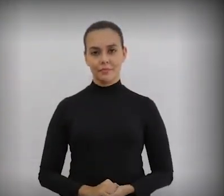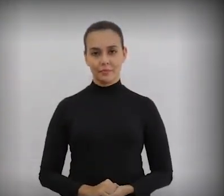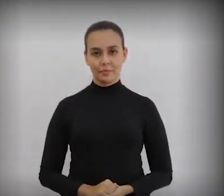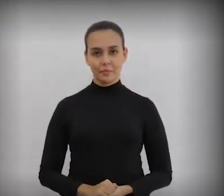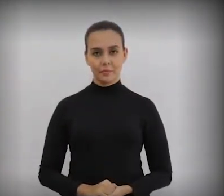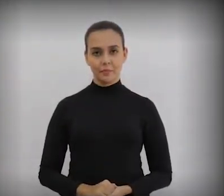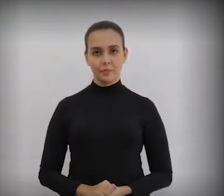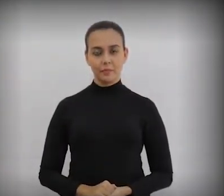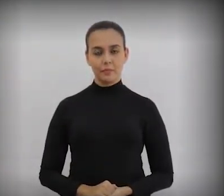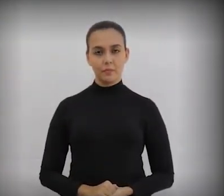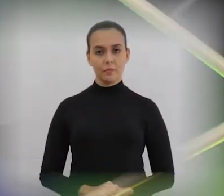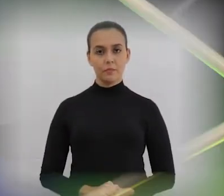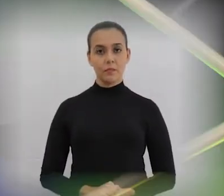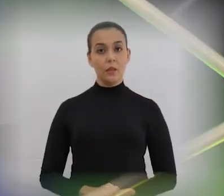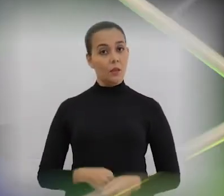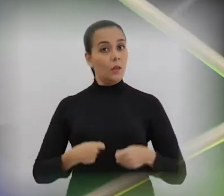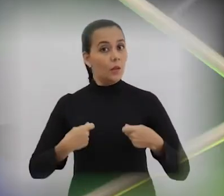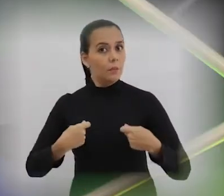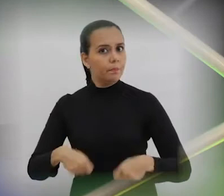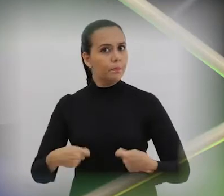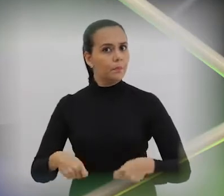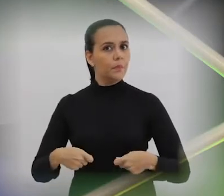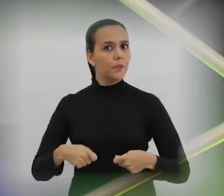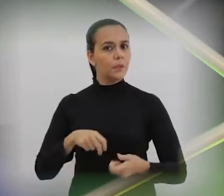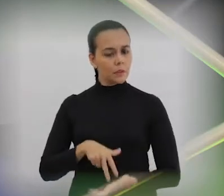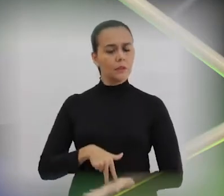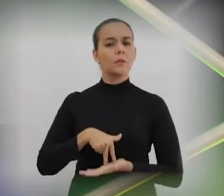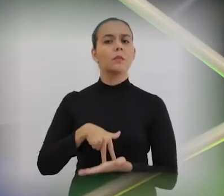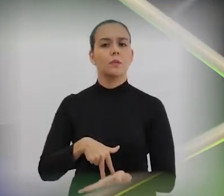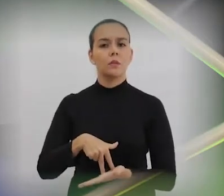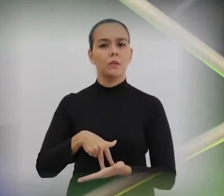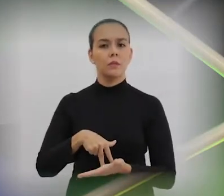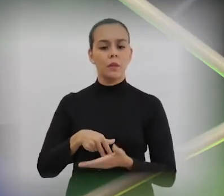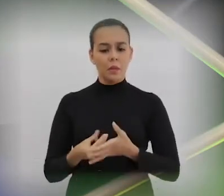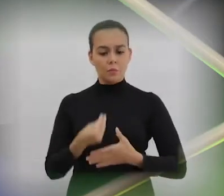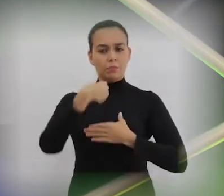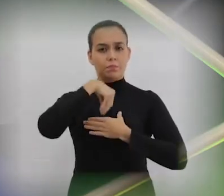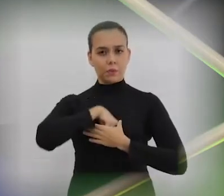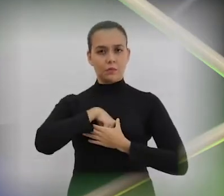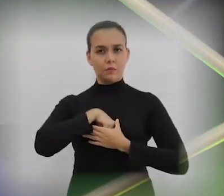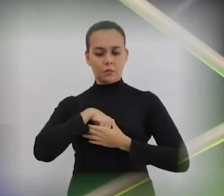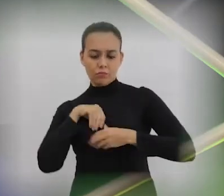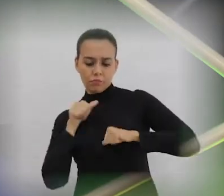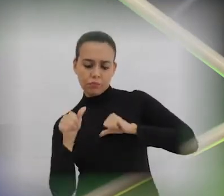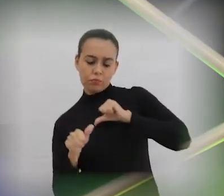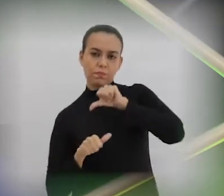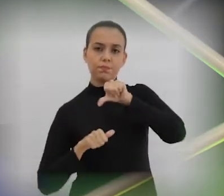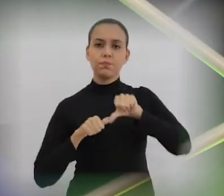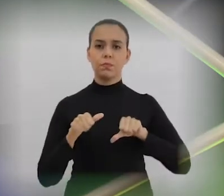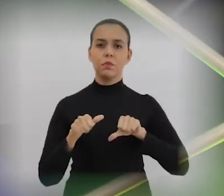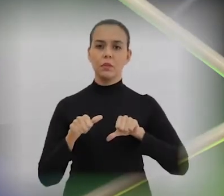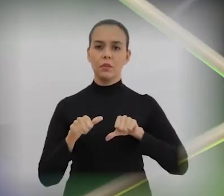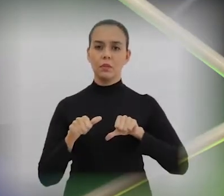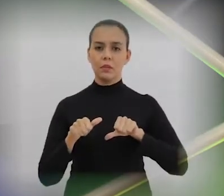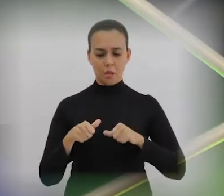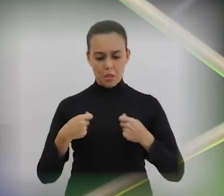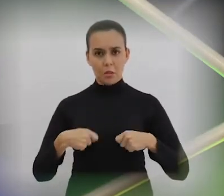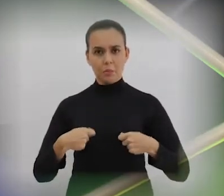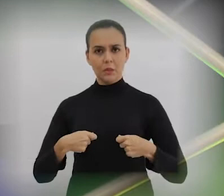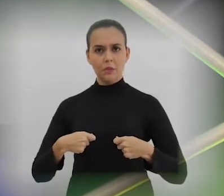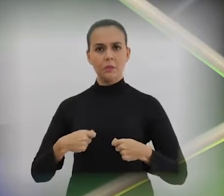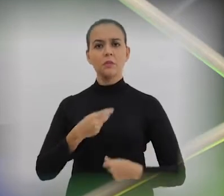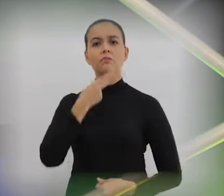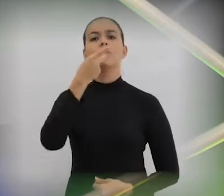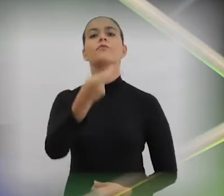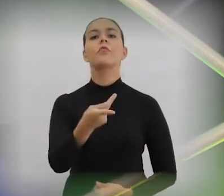Eles têm que assumir esse estigma para de dentro desmontá-lo. Tem que dizer, eu sou preto, eu sou